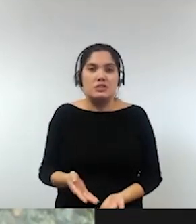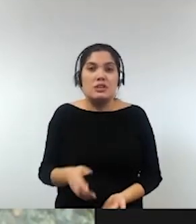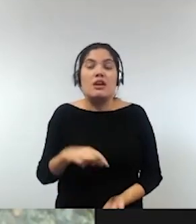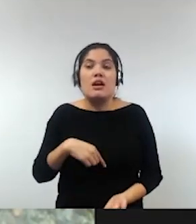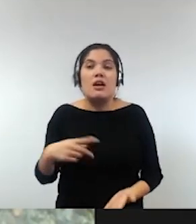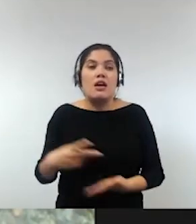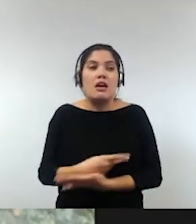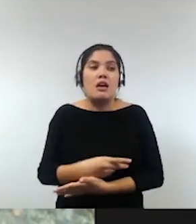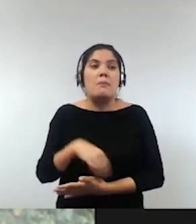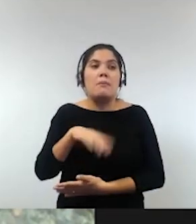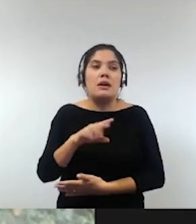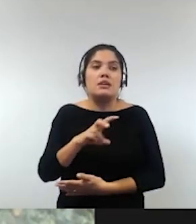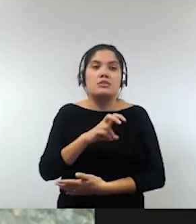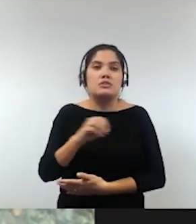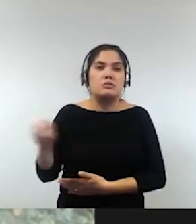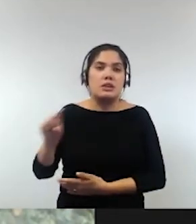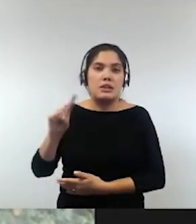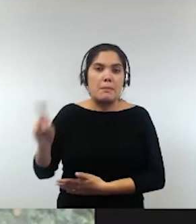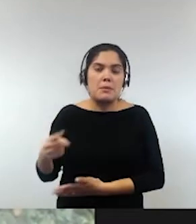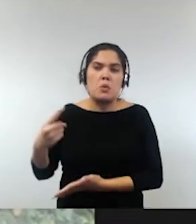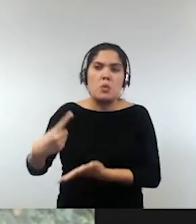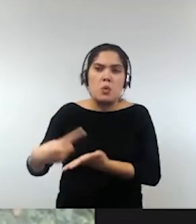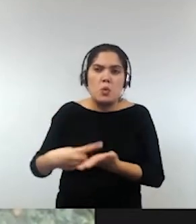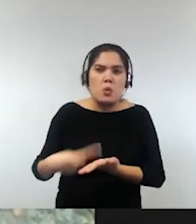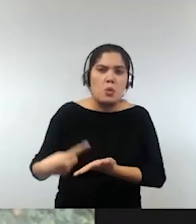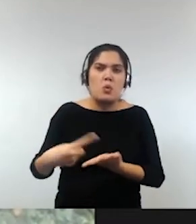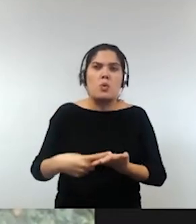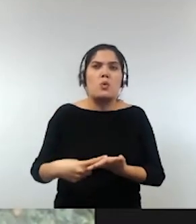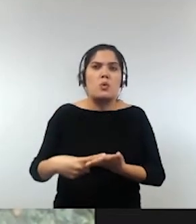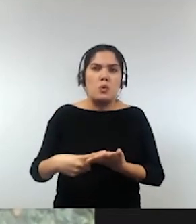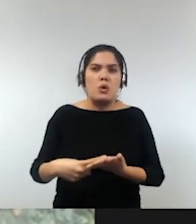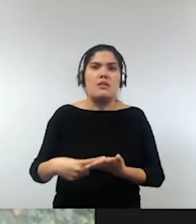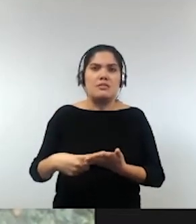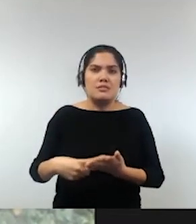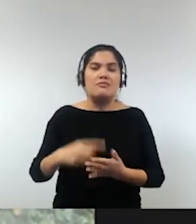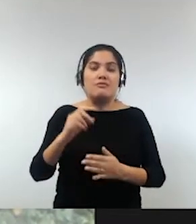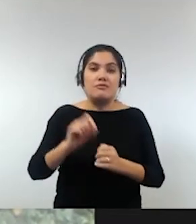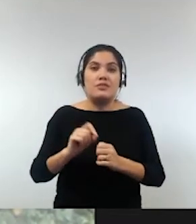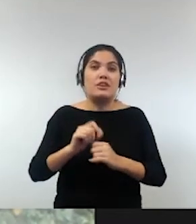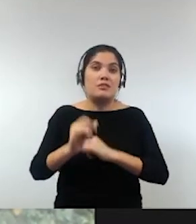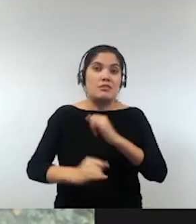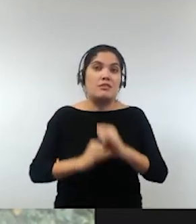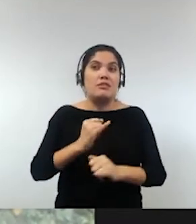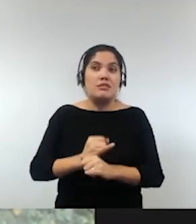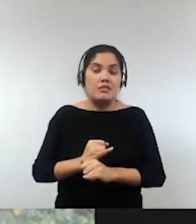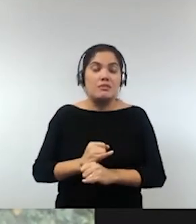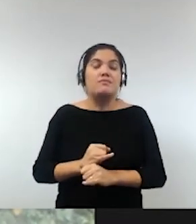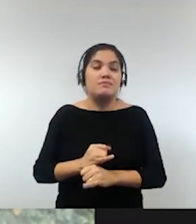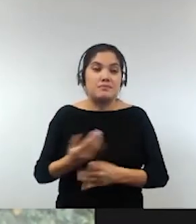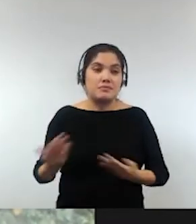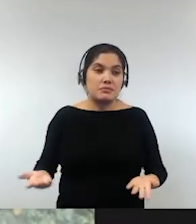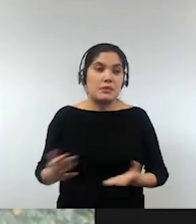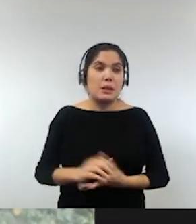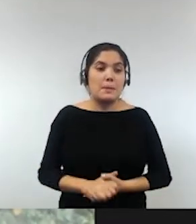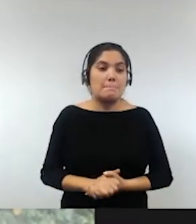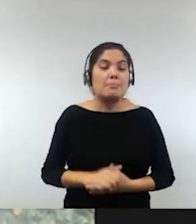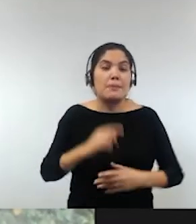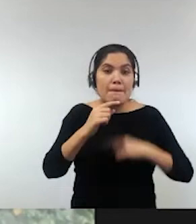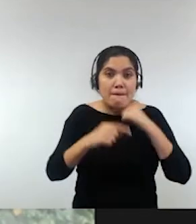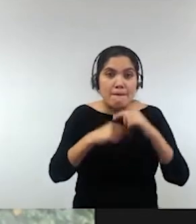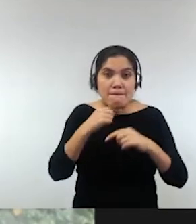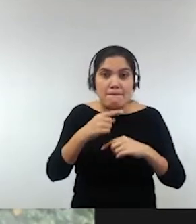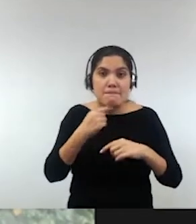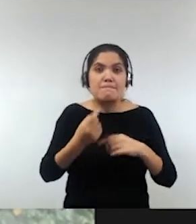onde mais de 50 mil acordos já foram realizados na plataforma online, né? Então, assim, mas são dúvidas, a gente